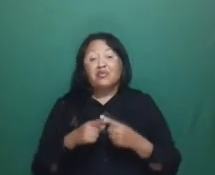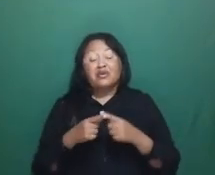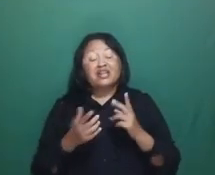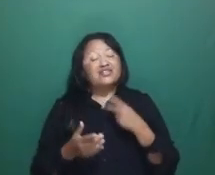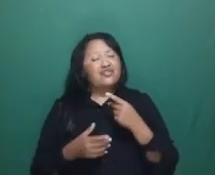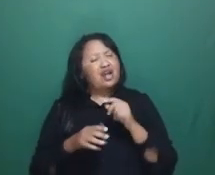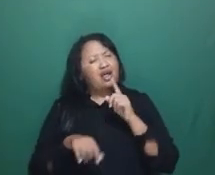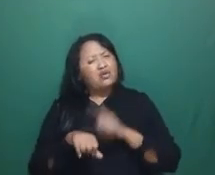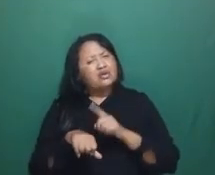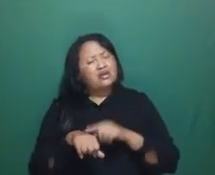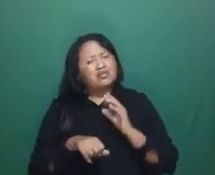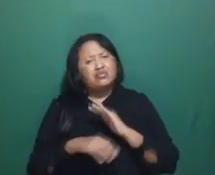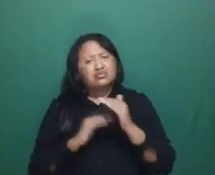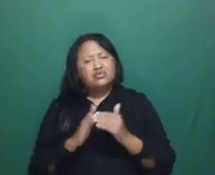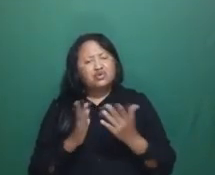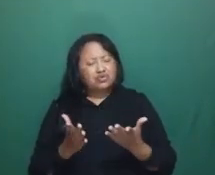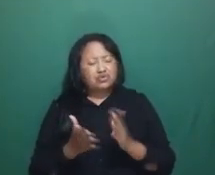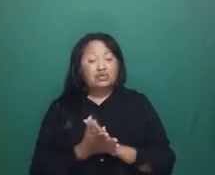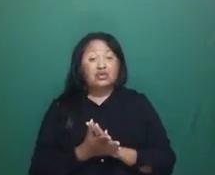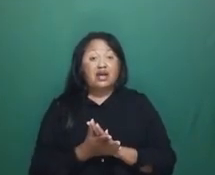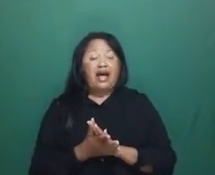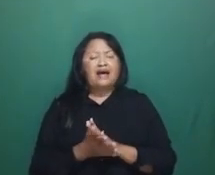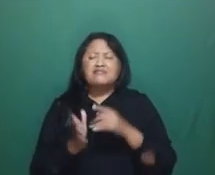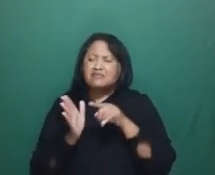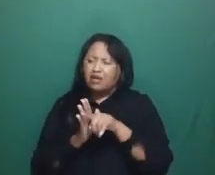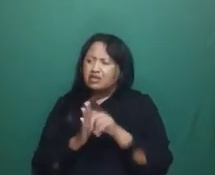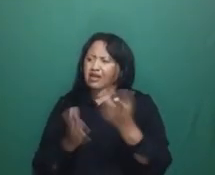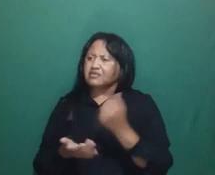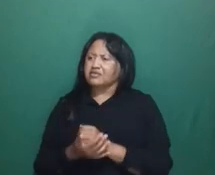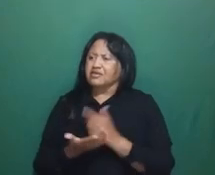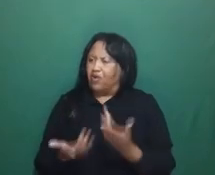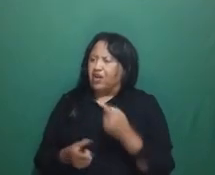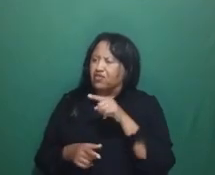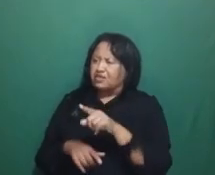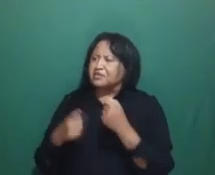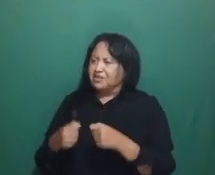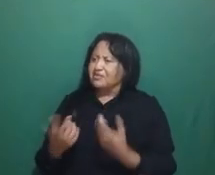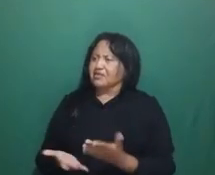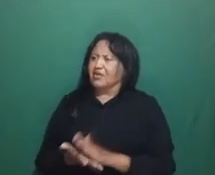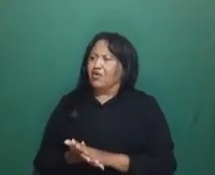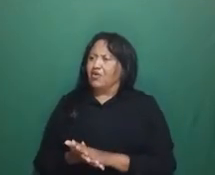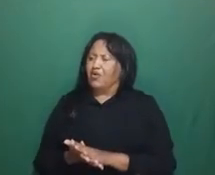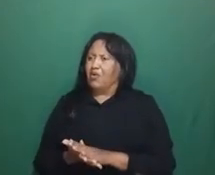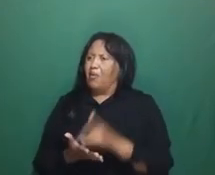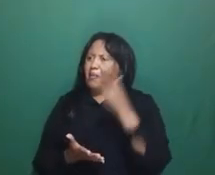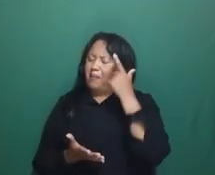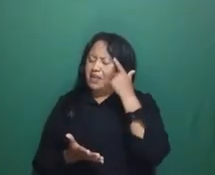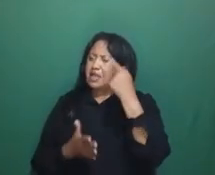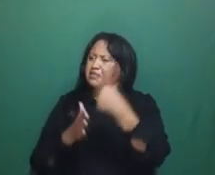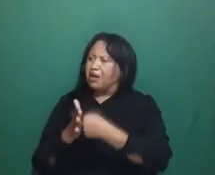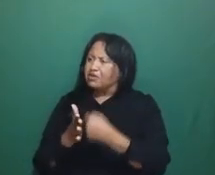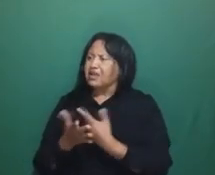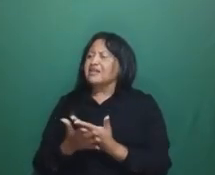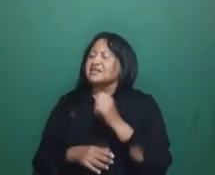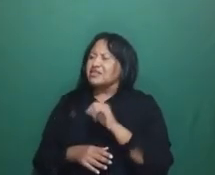o tempo inteiro o texto instalei o tempo inteiro a questionasse né diz assim olha Vocês precisam passar a se perguntar